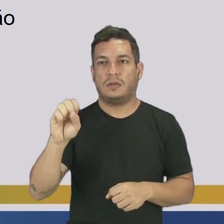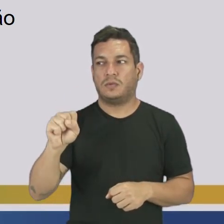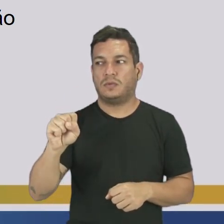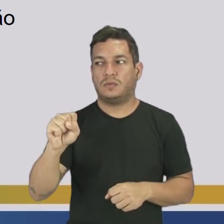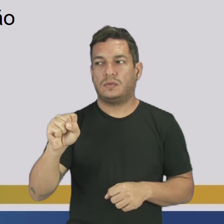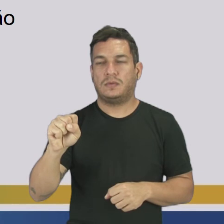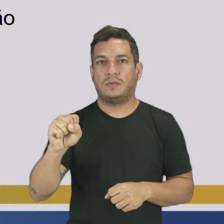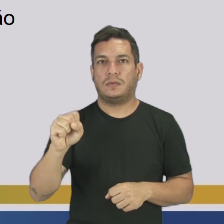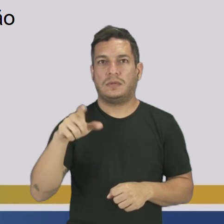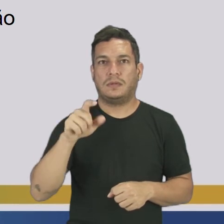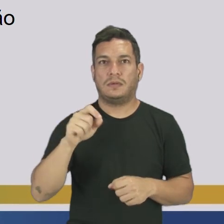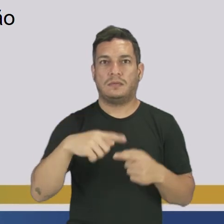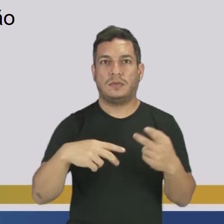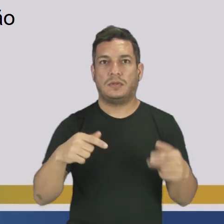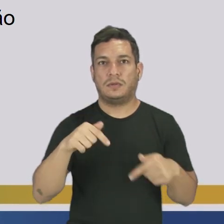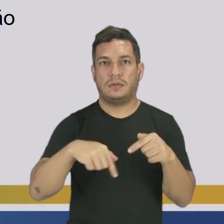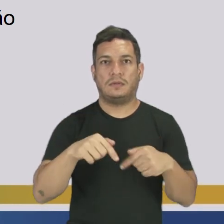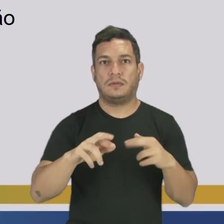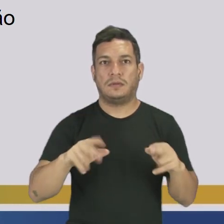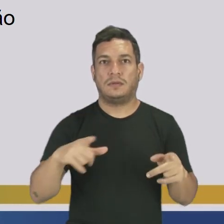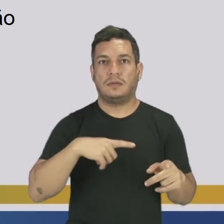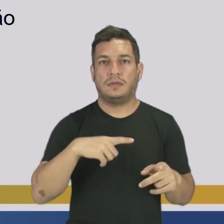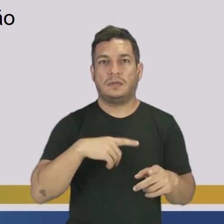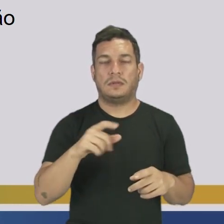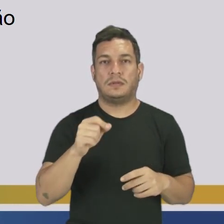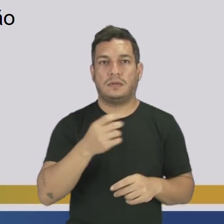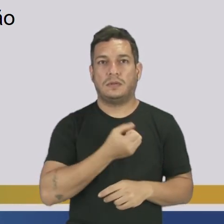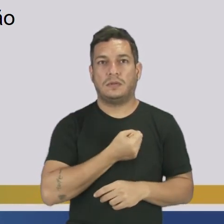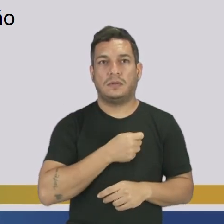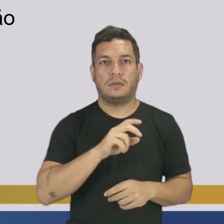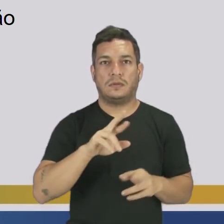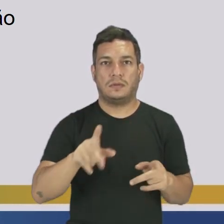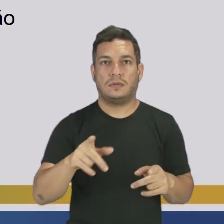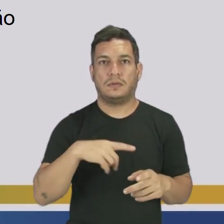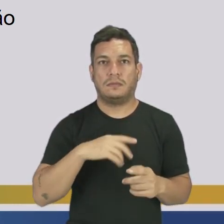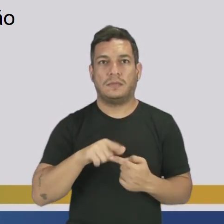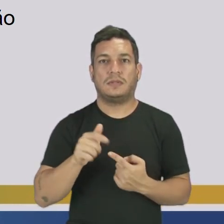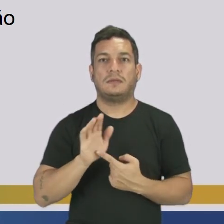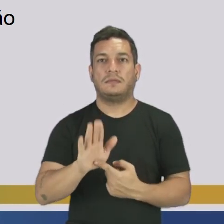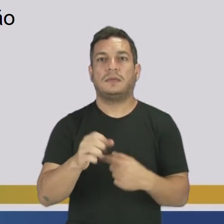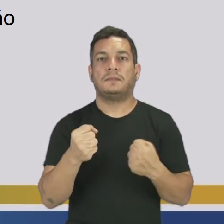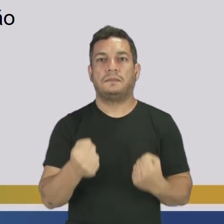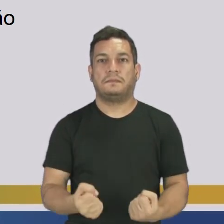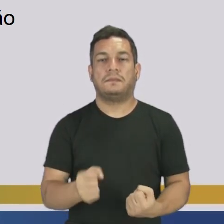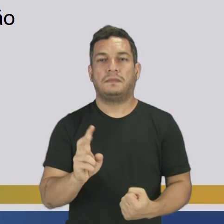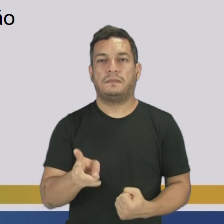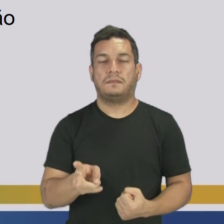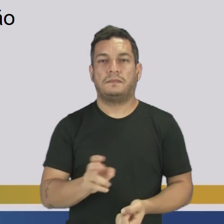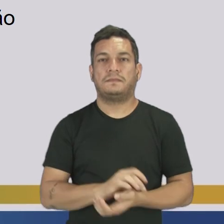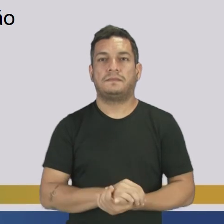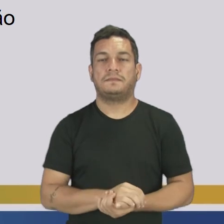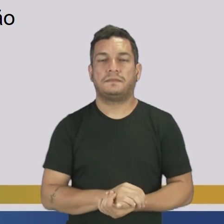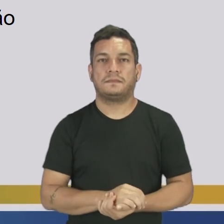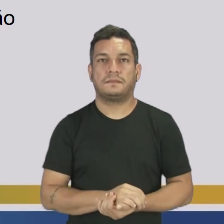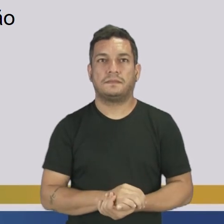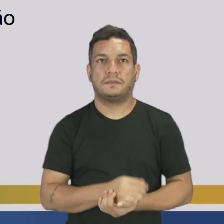porque são elementos químicos diferentes, têm número atômico diferente, porém apresentam a mesma massa